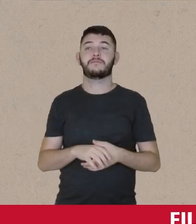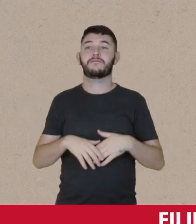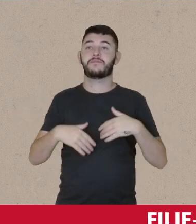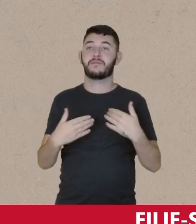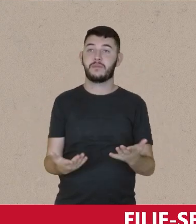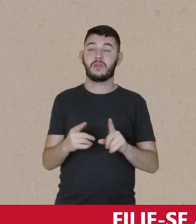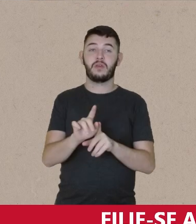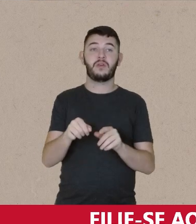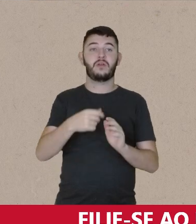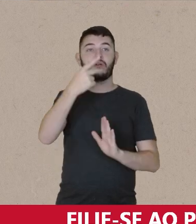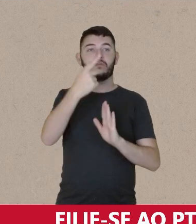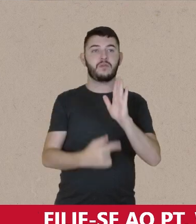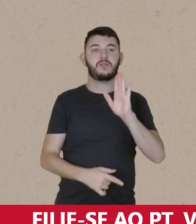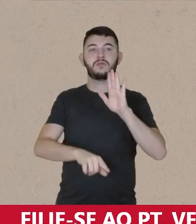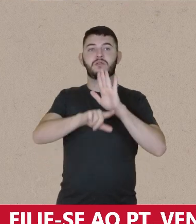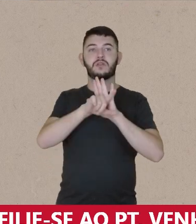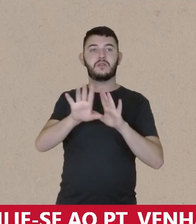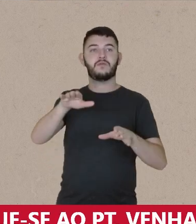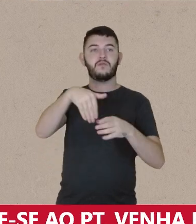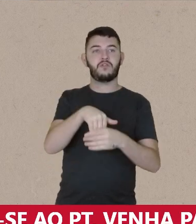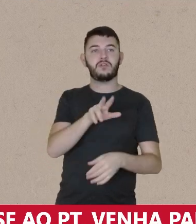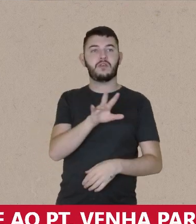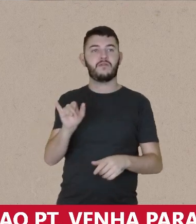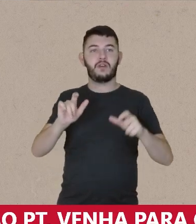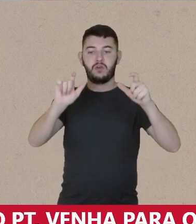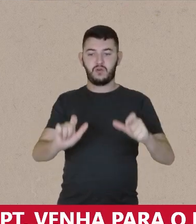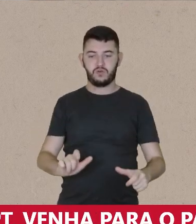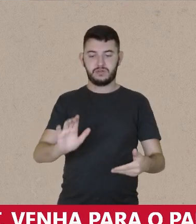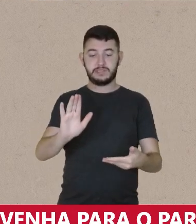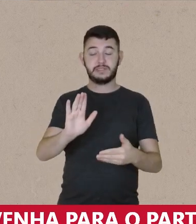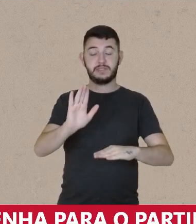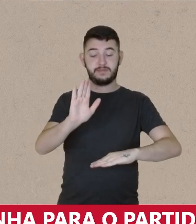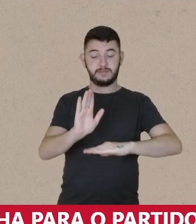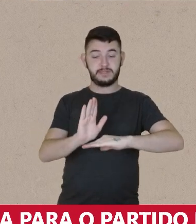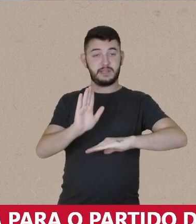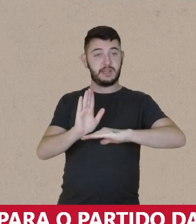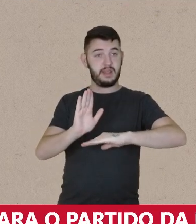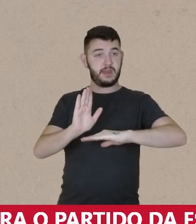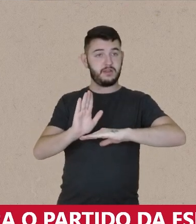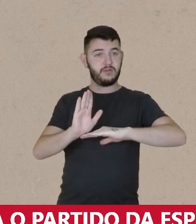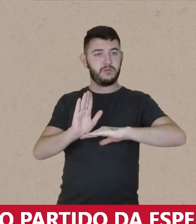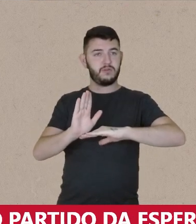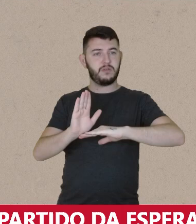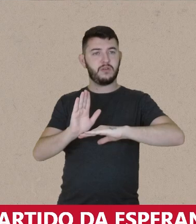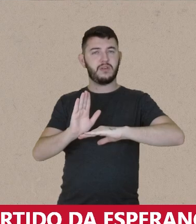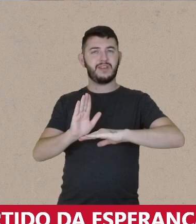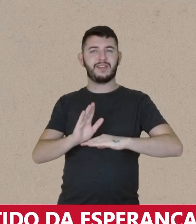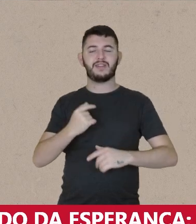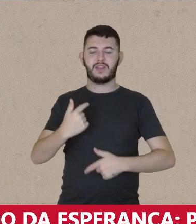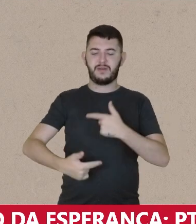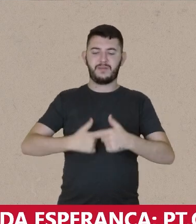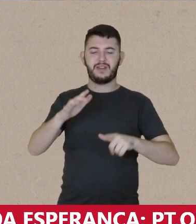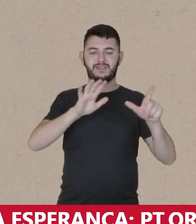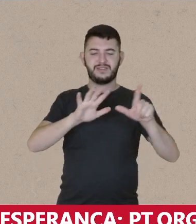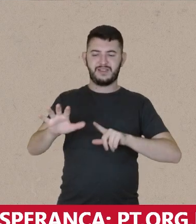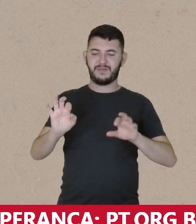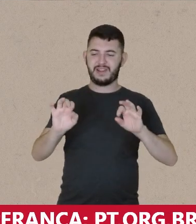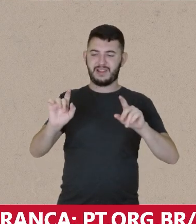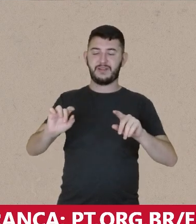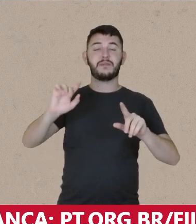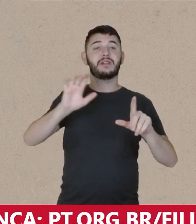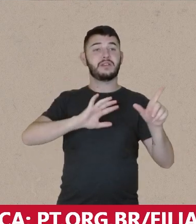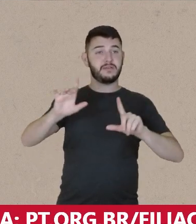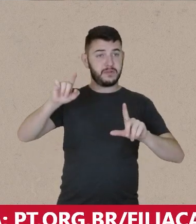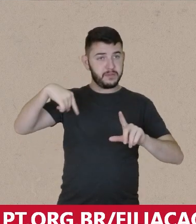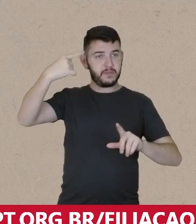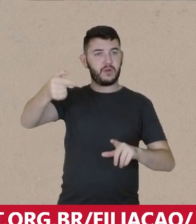O projeto está para ser votado no Senado, inclusive o Senado não vai ter atividade essa semana, mas na próxima semana já